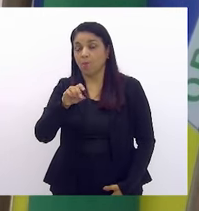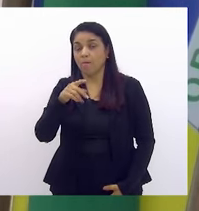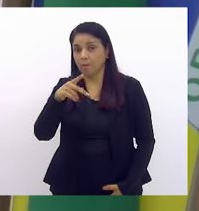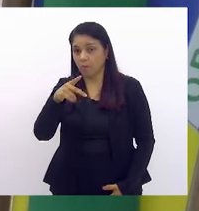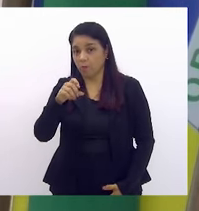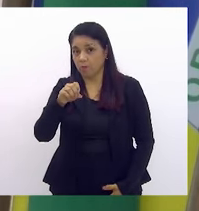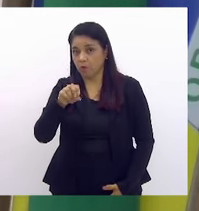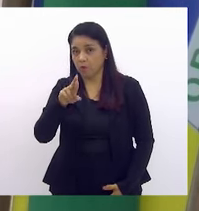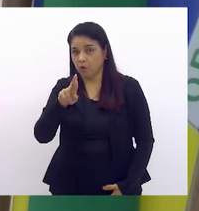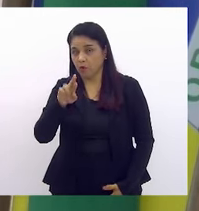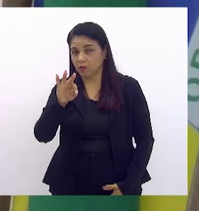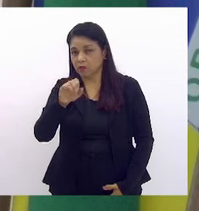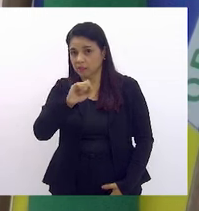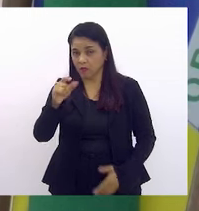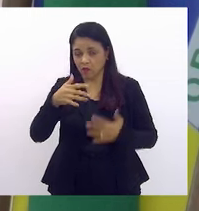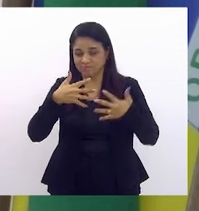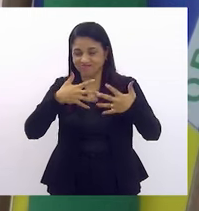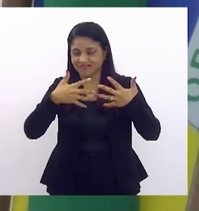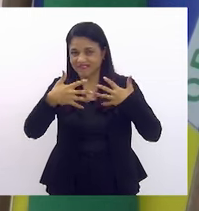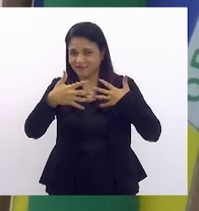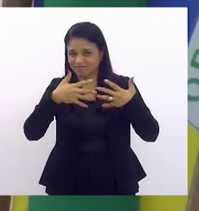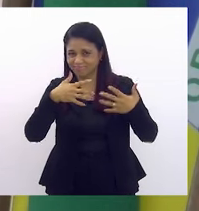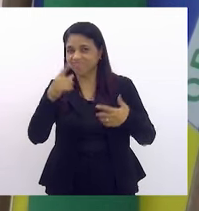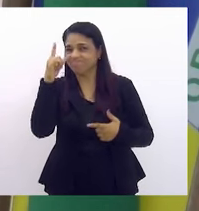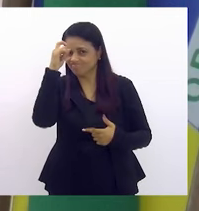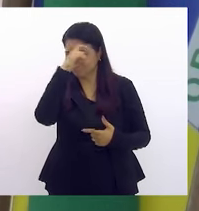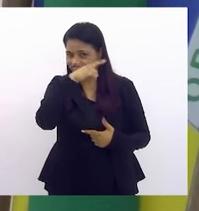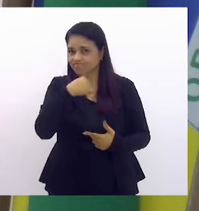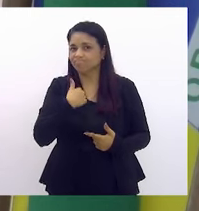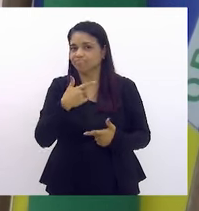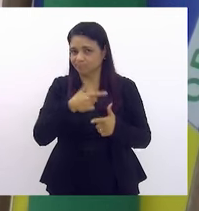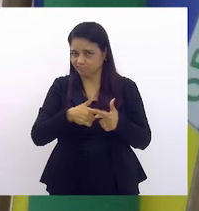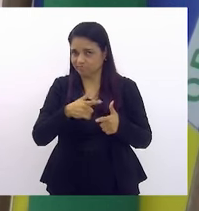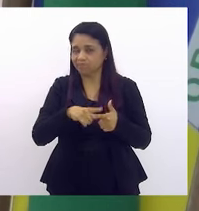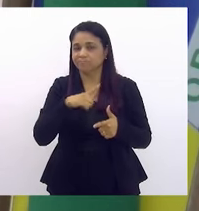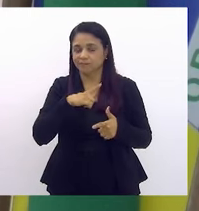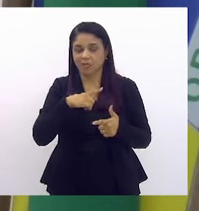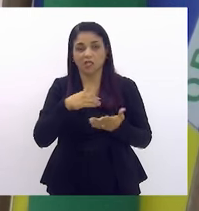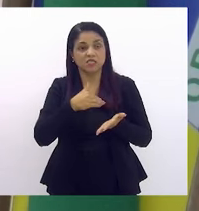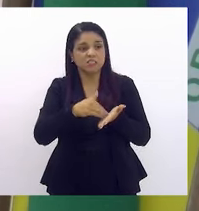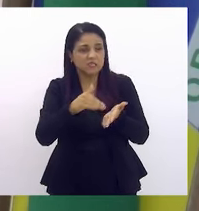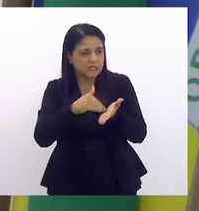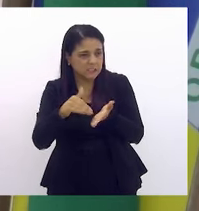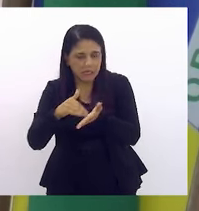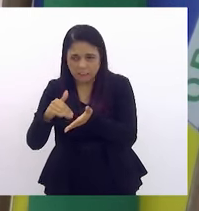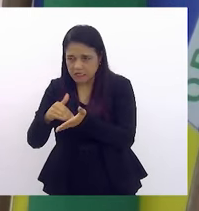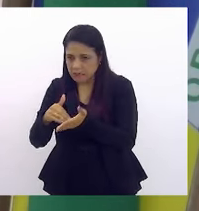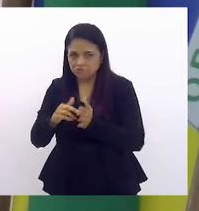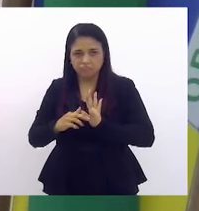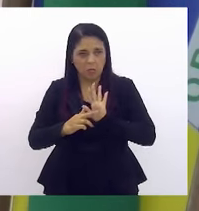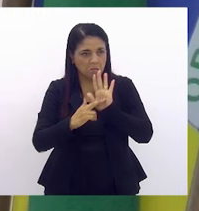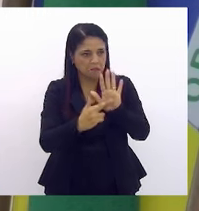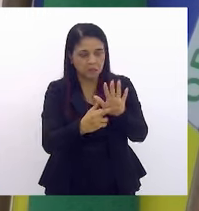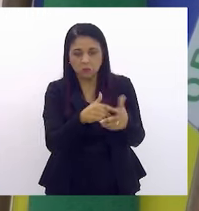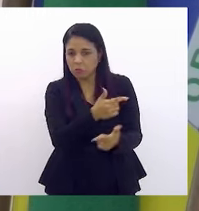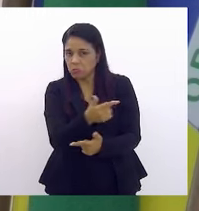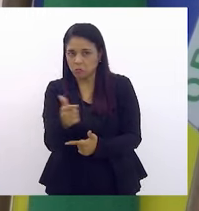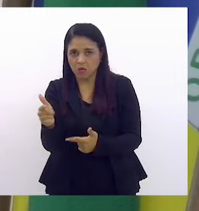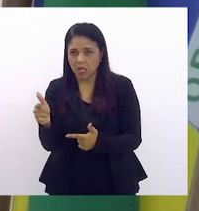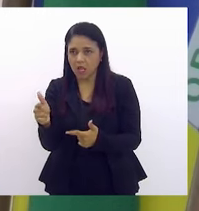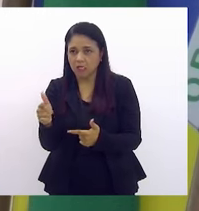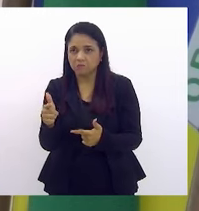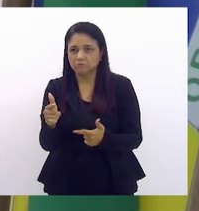Eu não vou dirigir essa pergunta, essa questão a nenhuma das secretarias que eu vejo representadas aqui, porque eu não vejo aqui